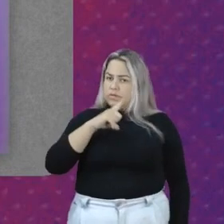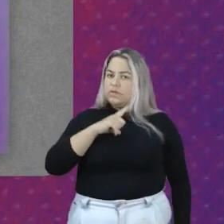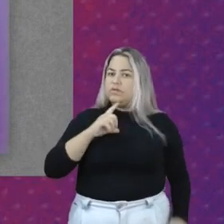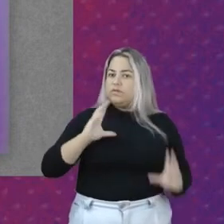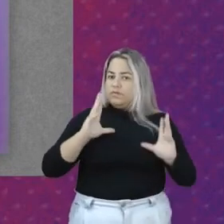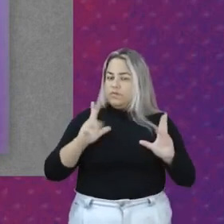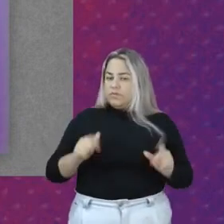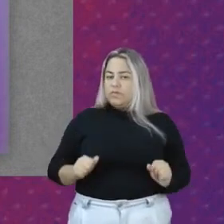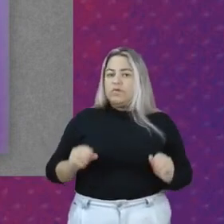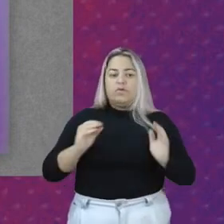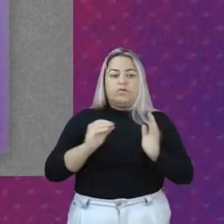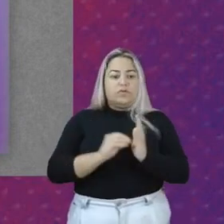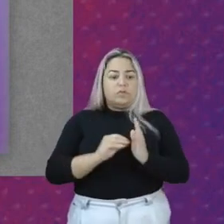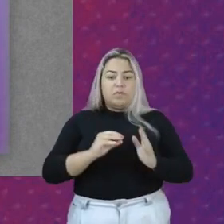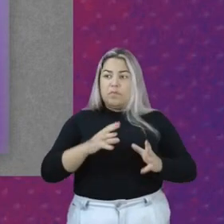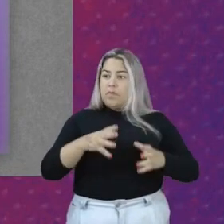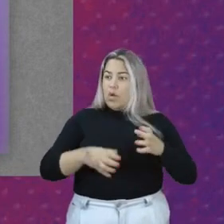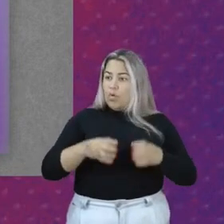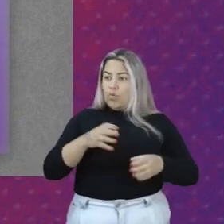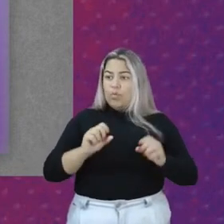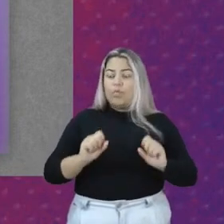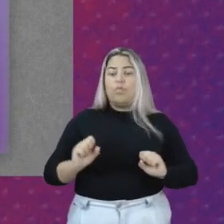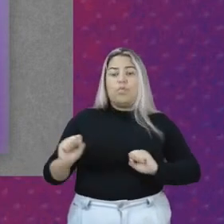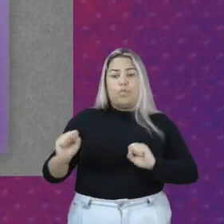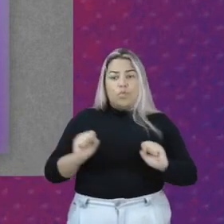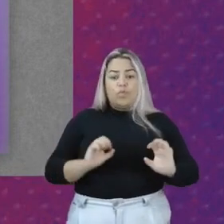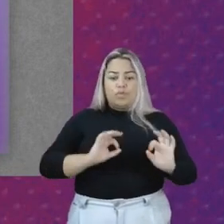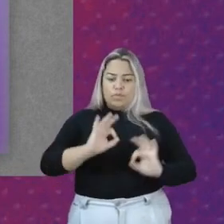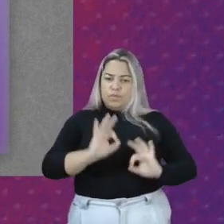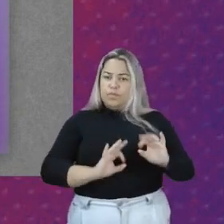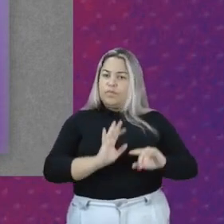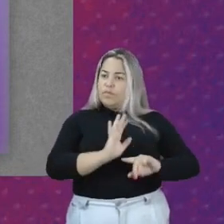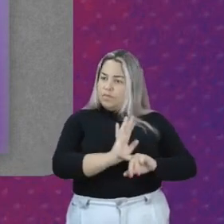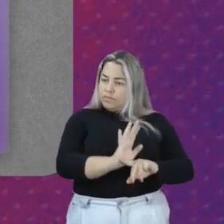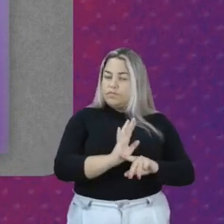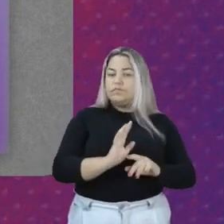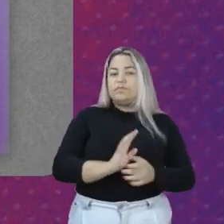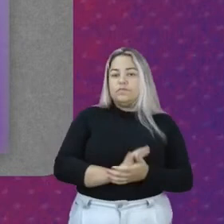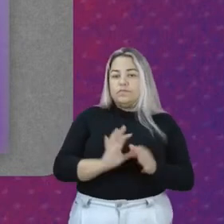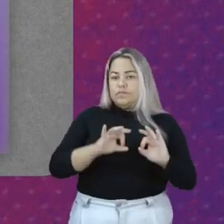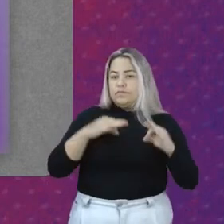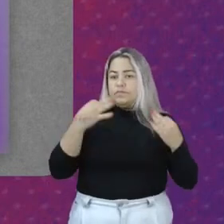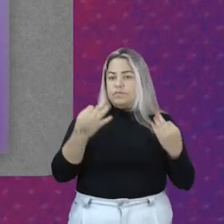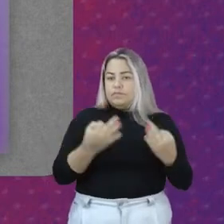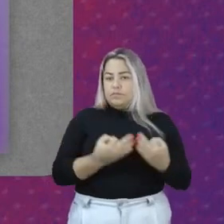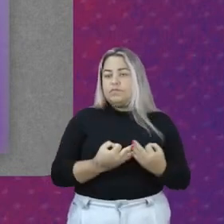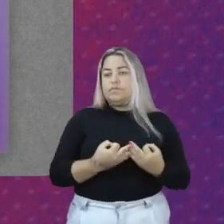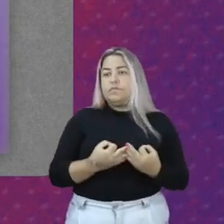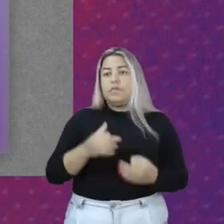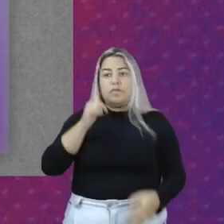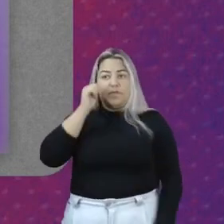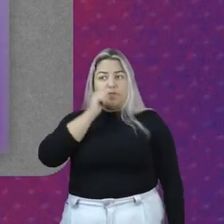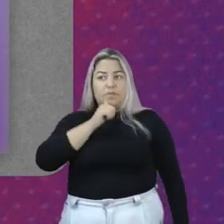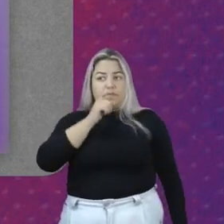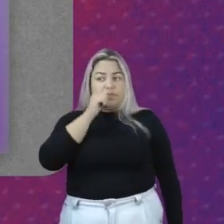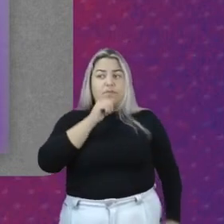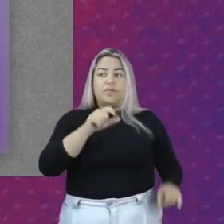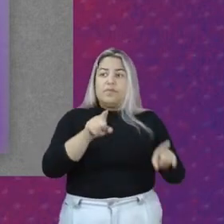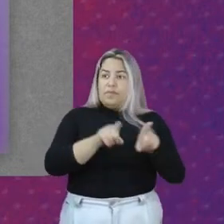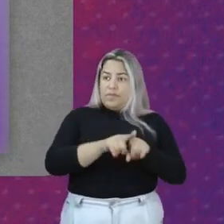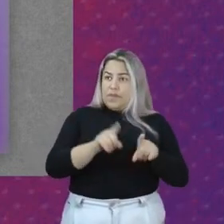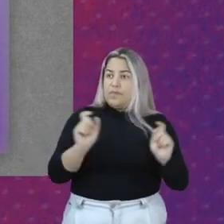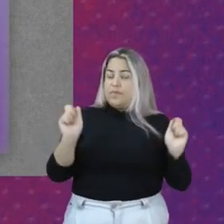ele desarrumou, ele pode arrumar, né? Ele vai contribuir de alguma forma para a família. E a minha menina também